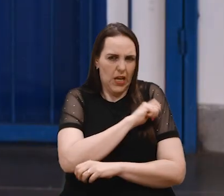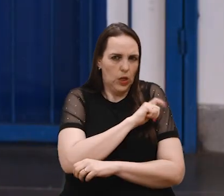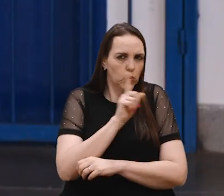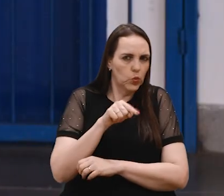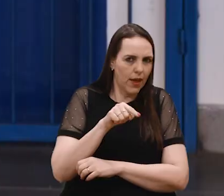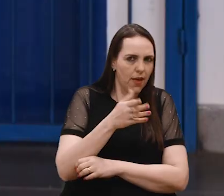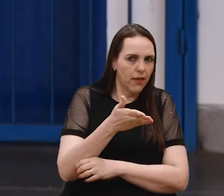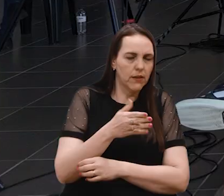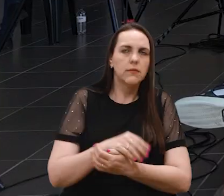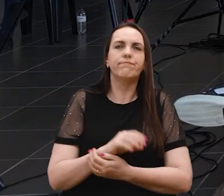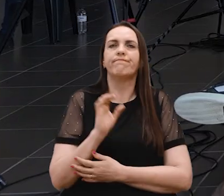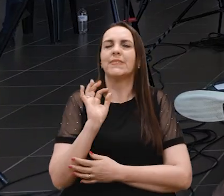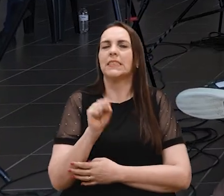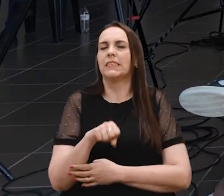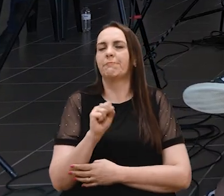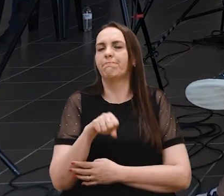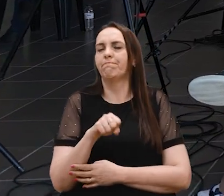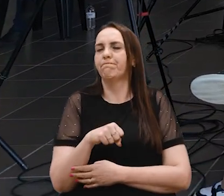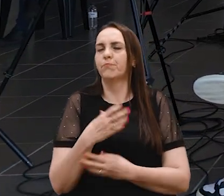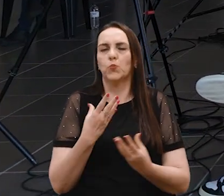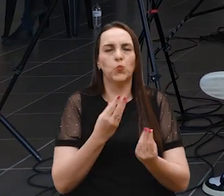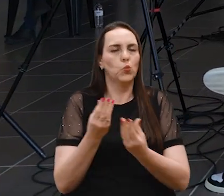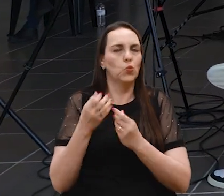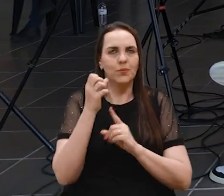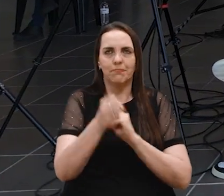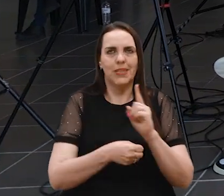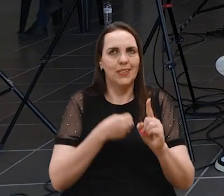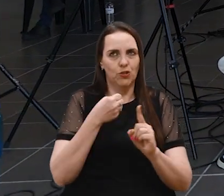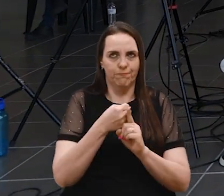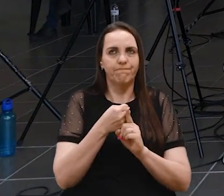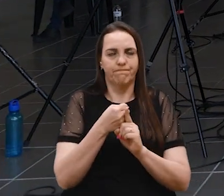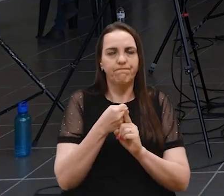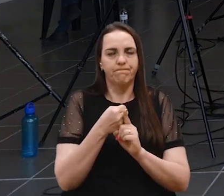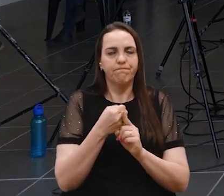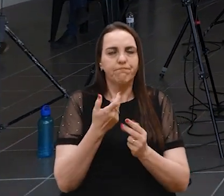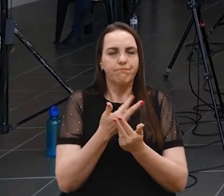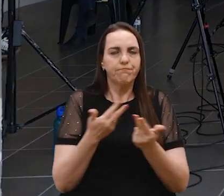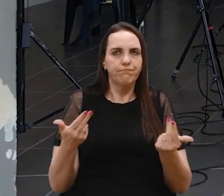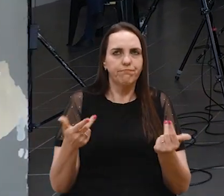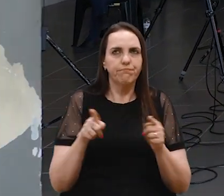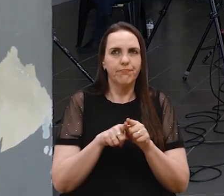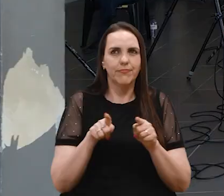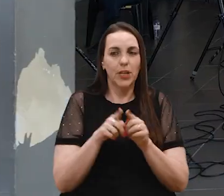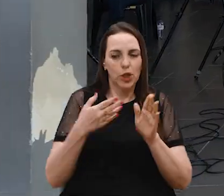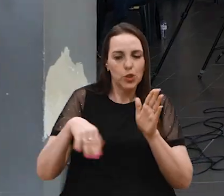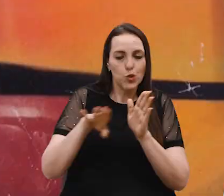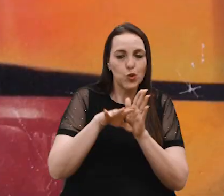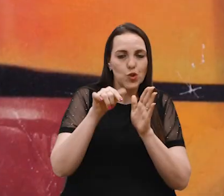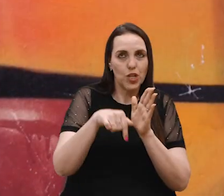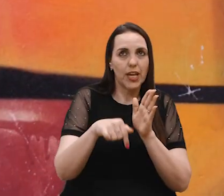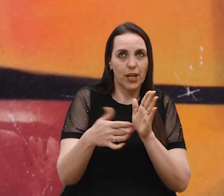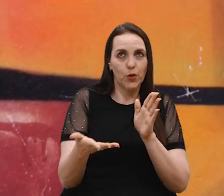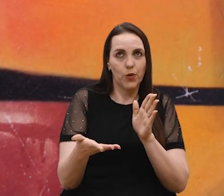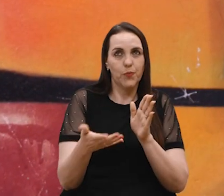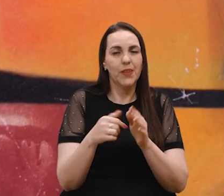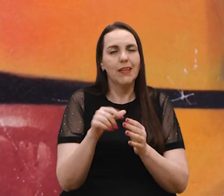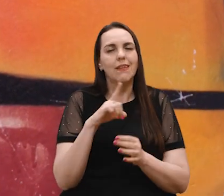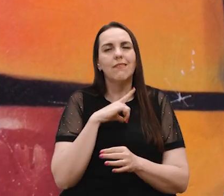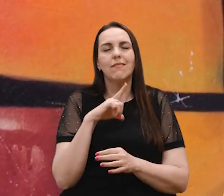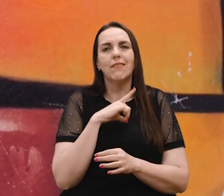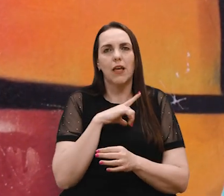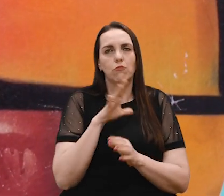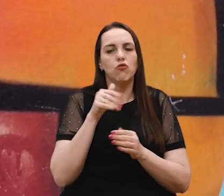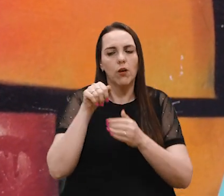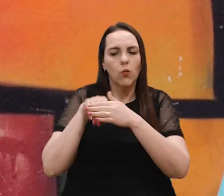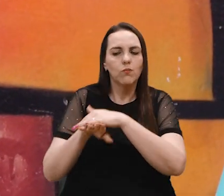alunos. Muito, muito. As questões, assim, até quando eles chegam, a gente já tem